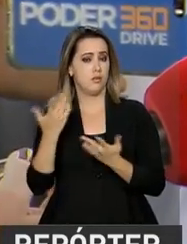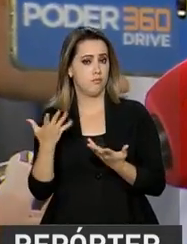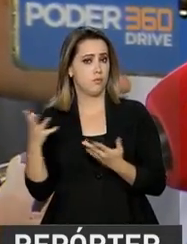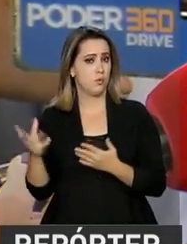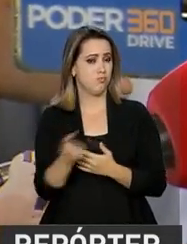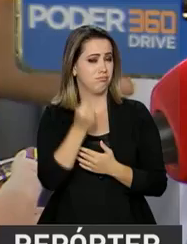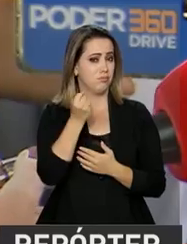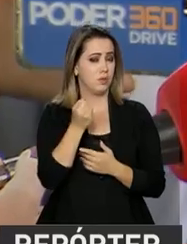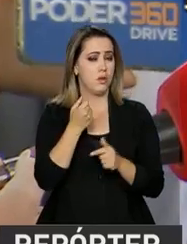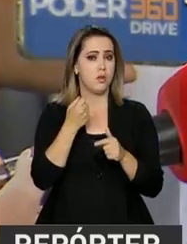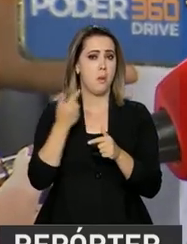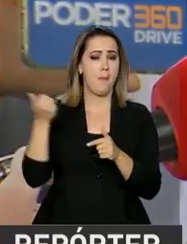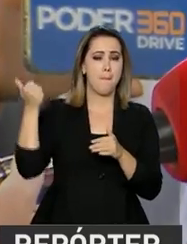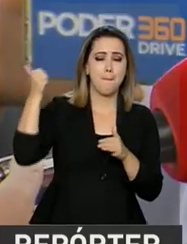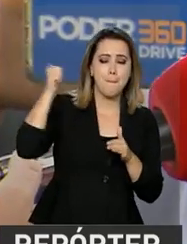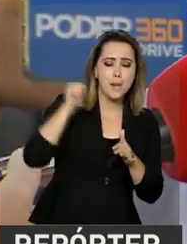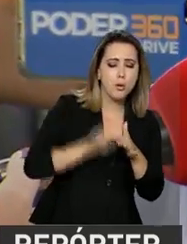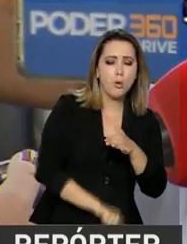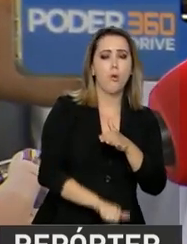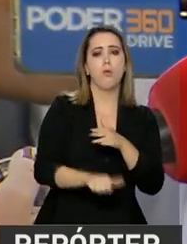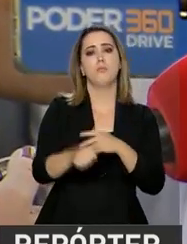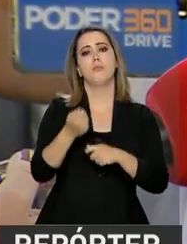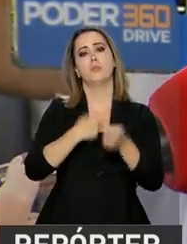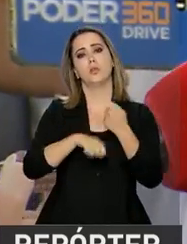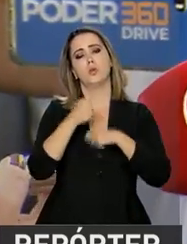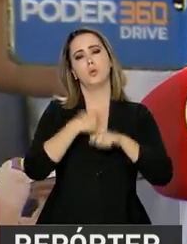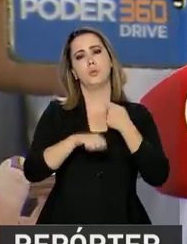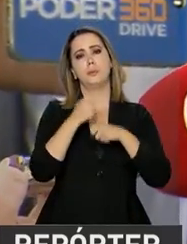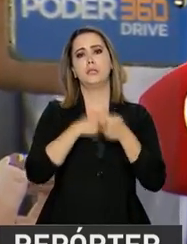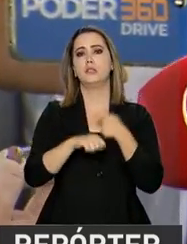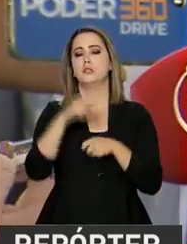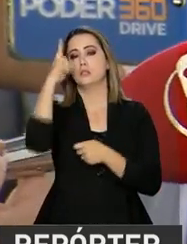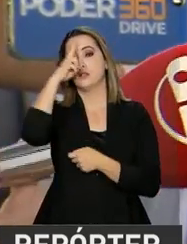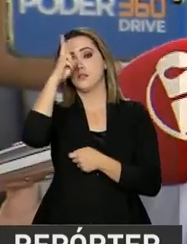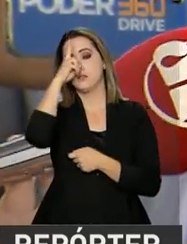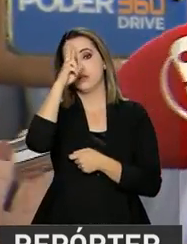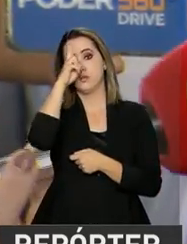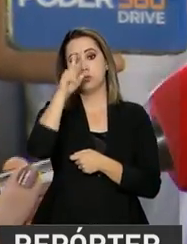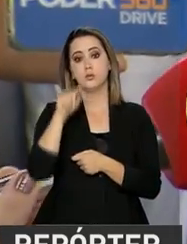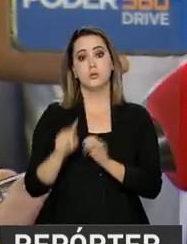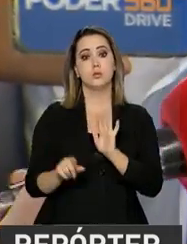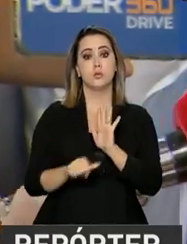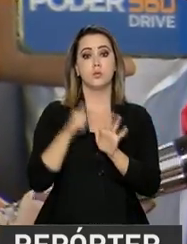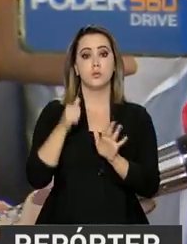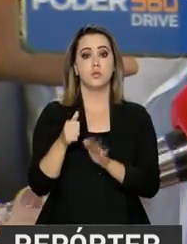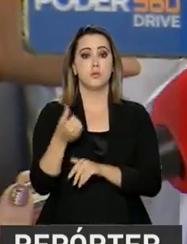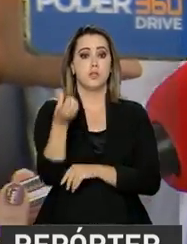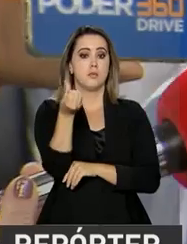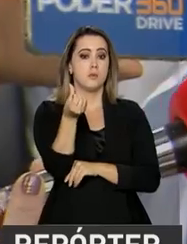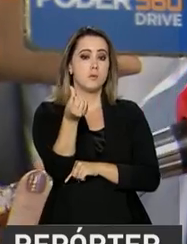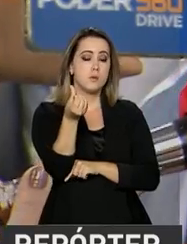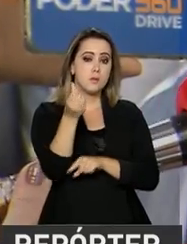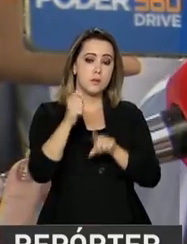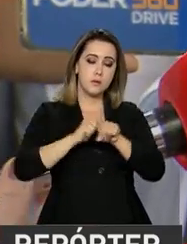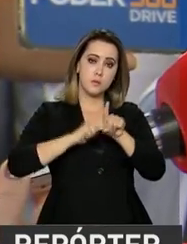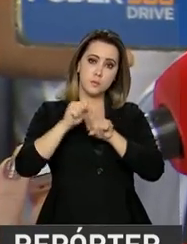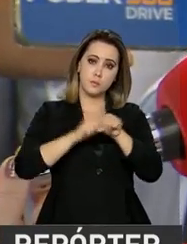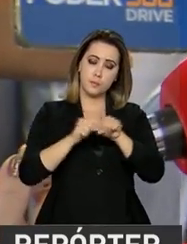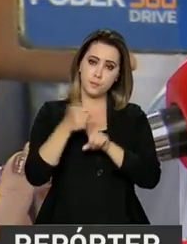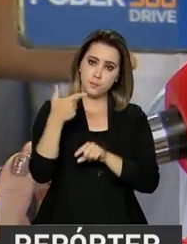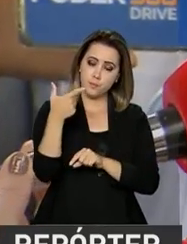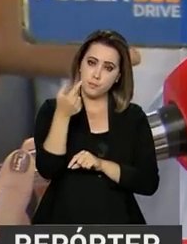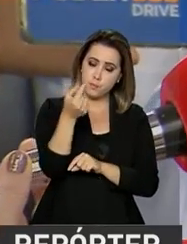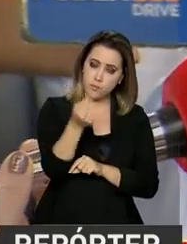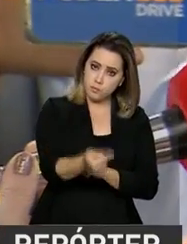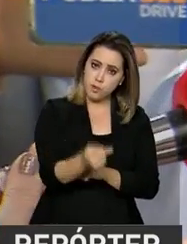saiu de uma das piores recessões da sua história, e nos primeiros seis meses de 2017